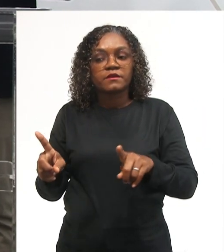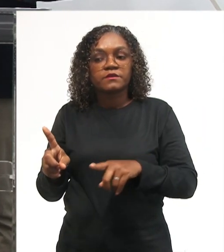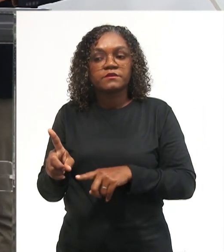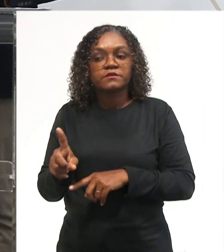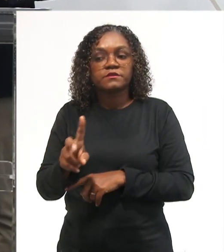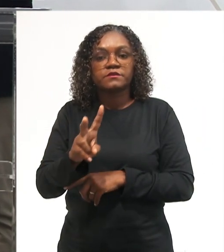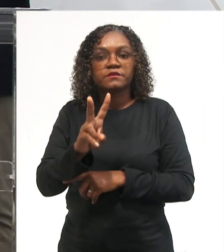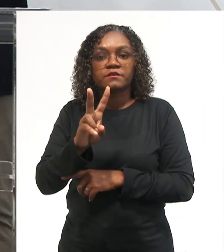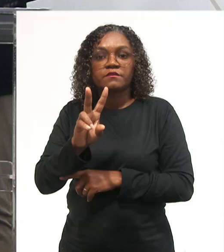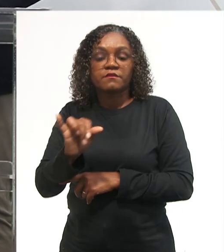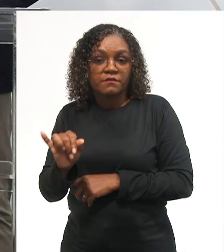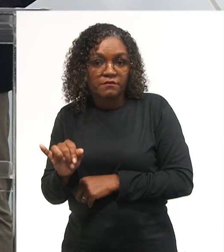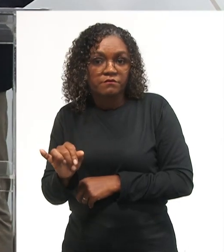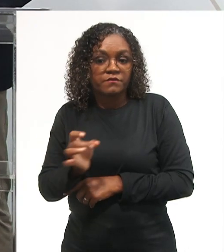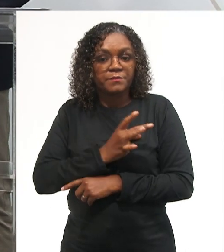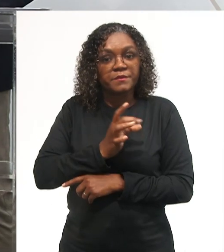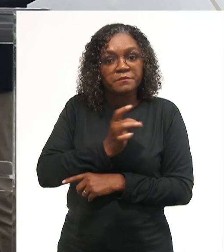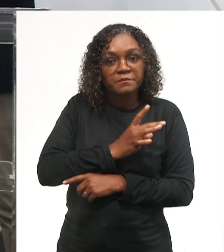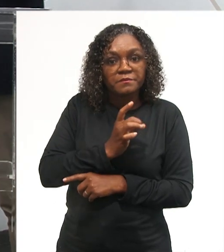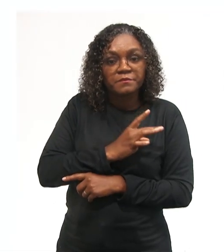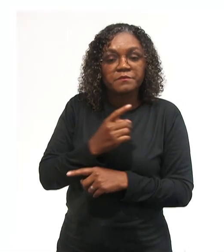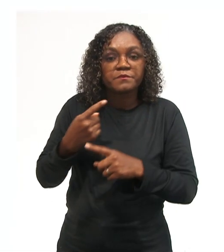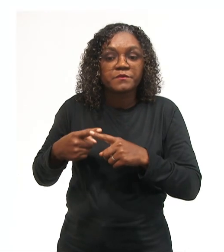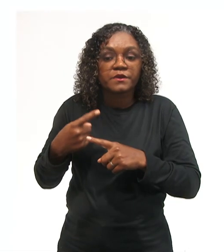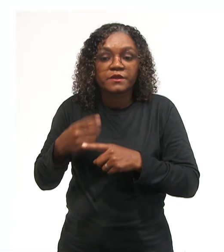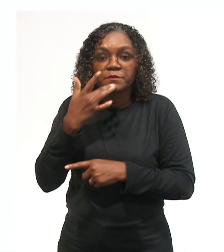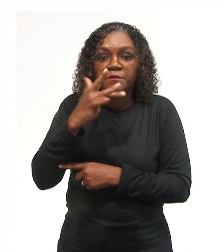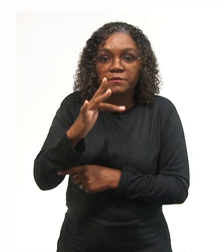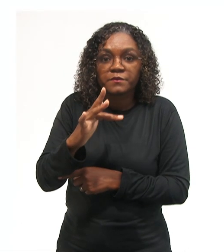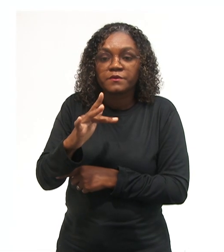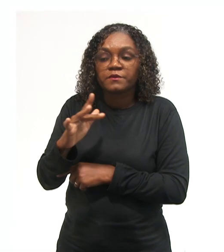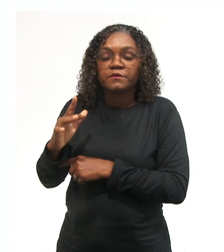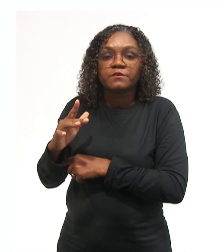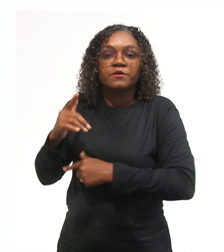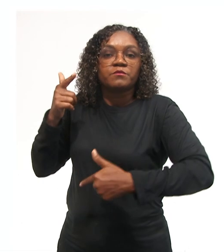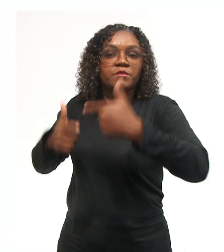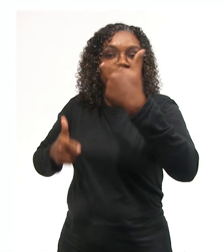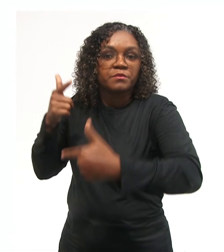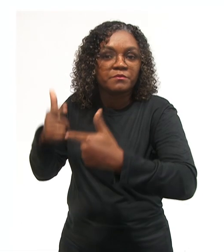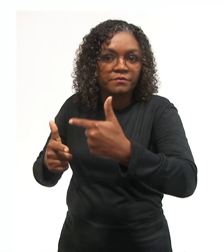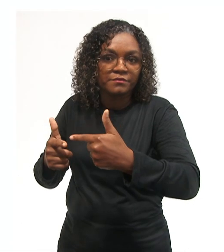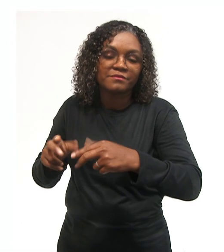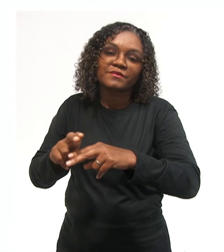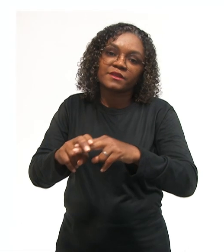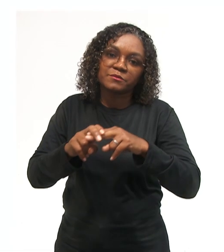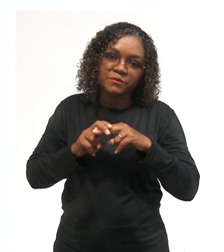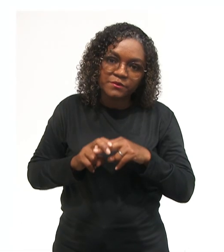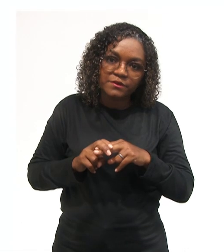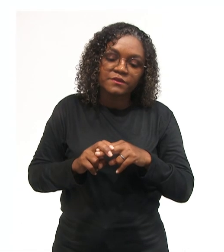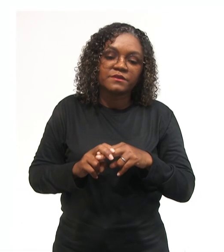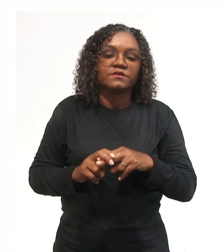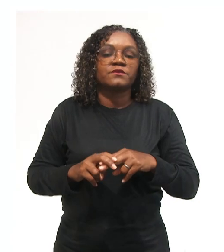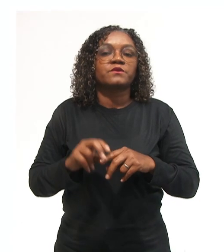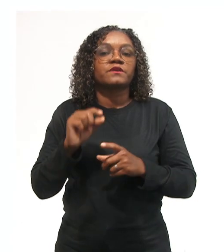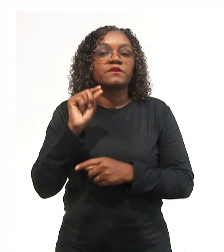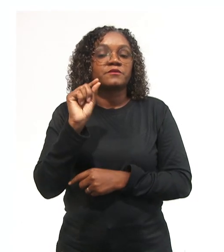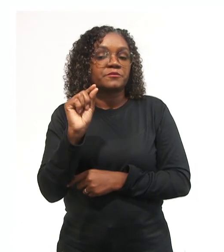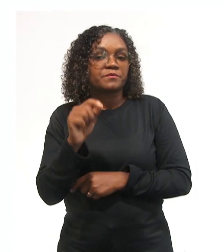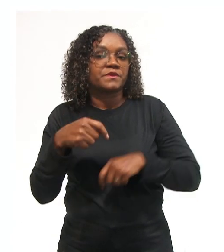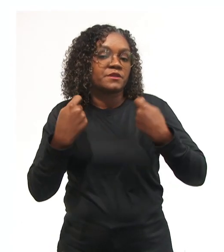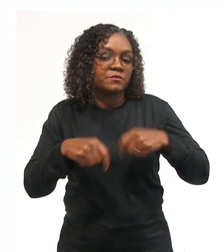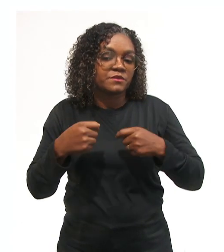possibilidade de ataques externos. Então, é necessário que exista o Estado para que, né, se